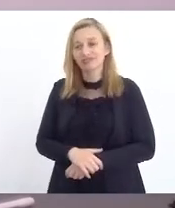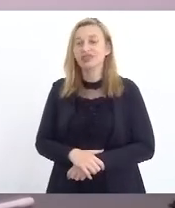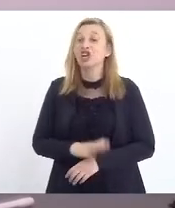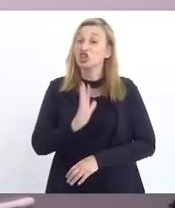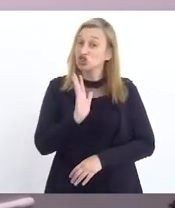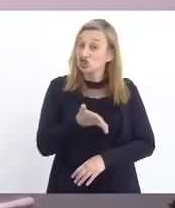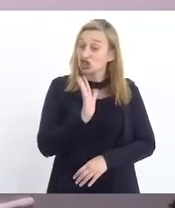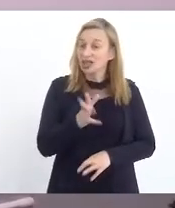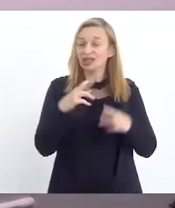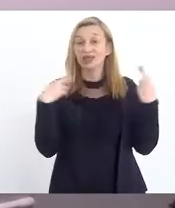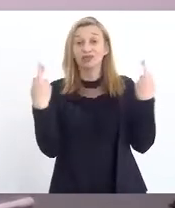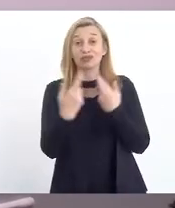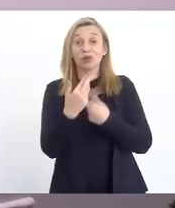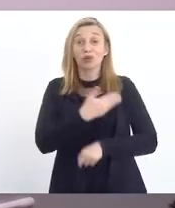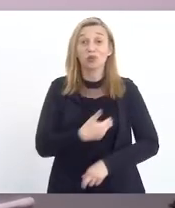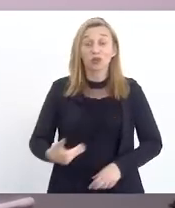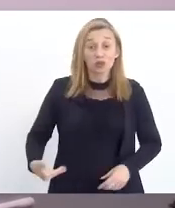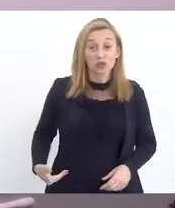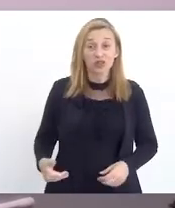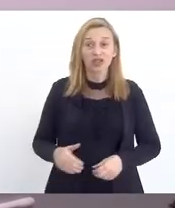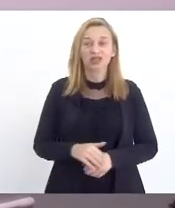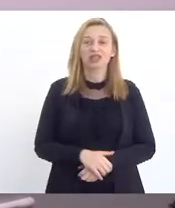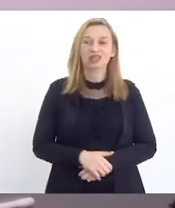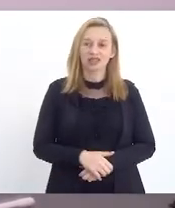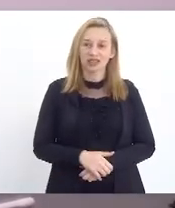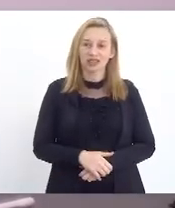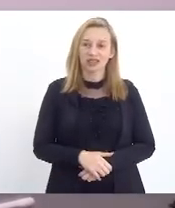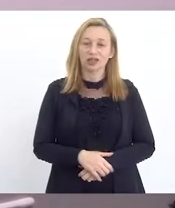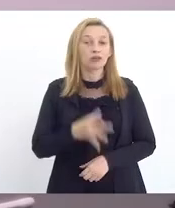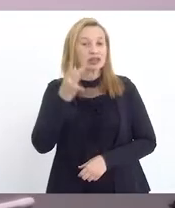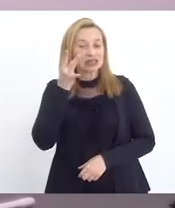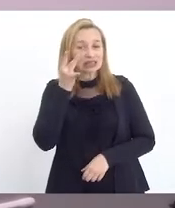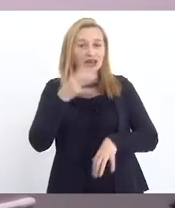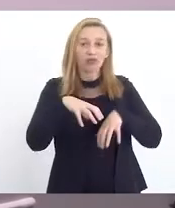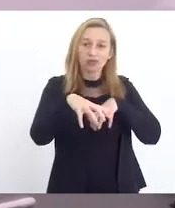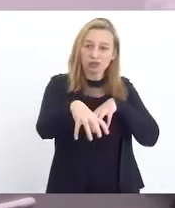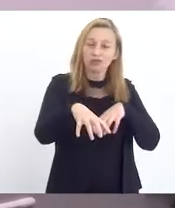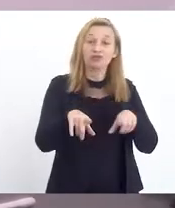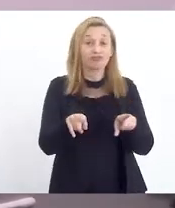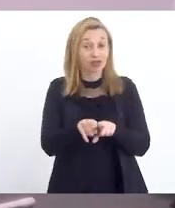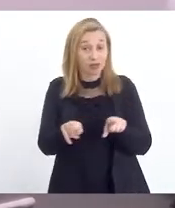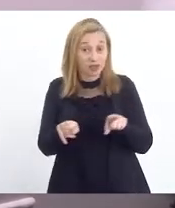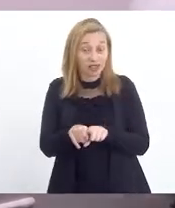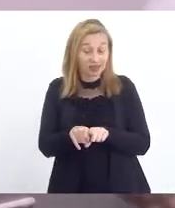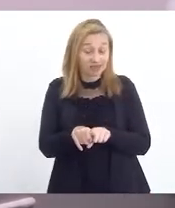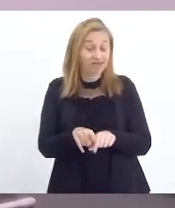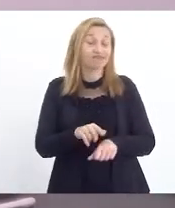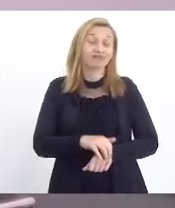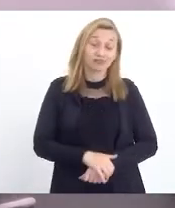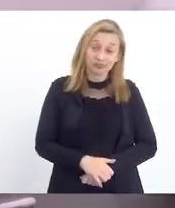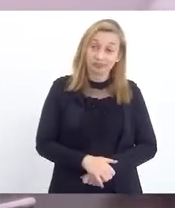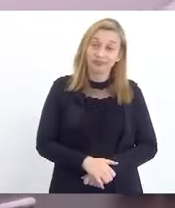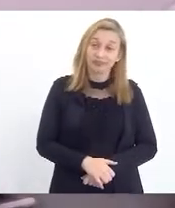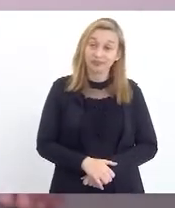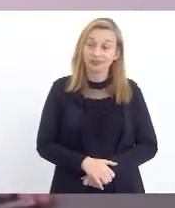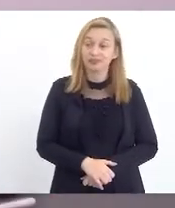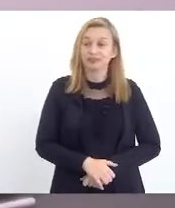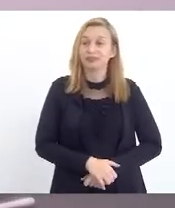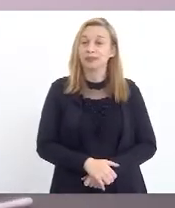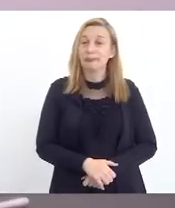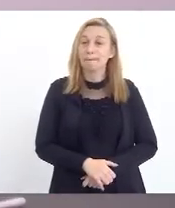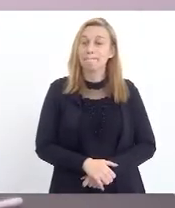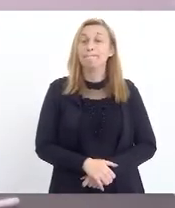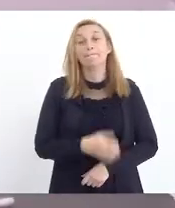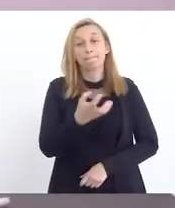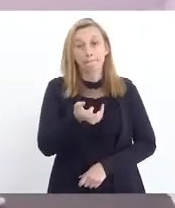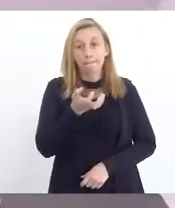que esta é uma audiência pública híbrida. Portanto, temos participações presenciais e remotas.